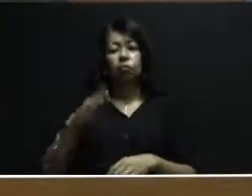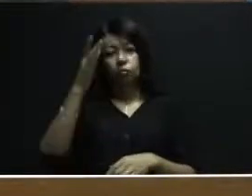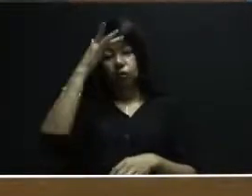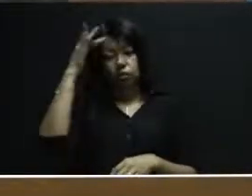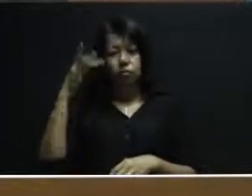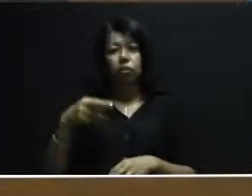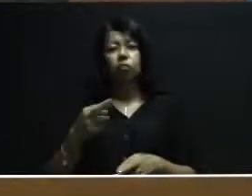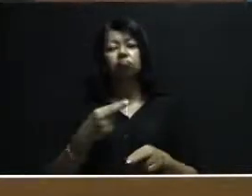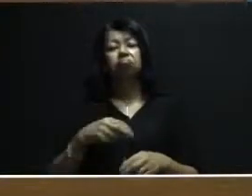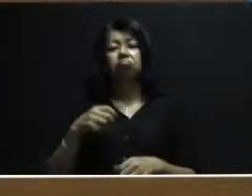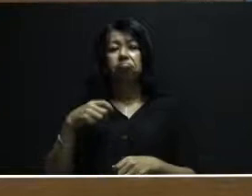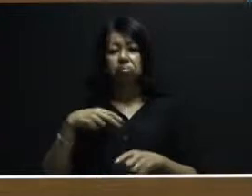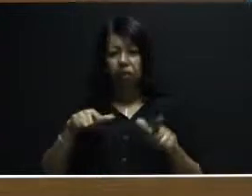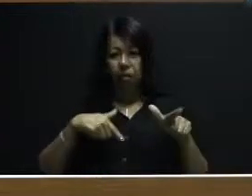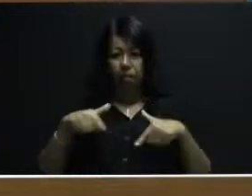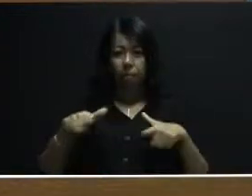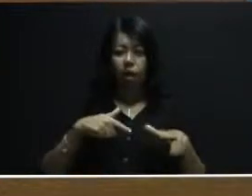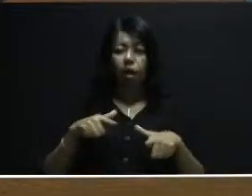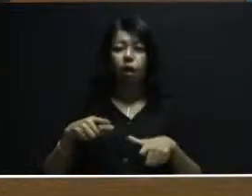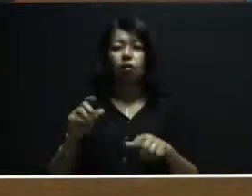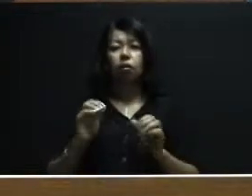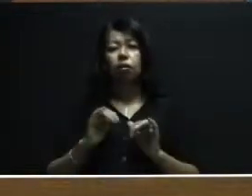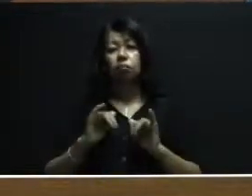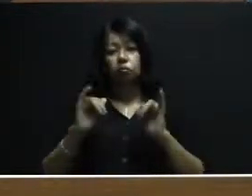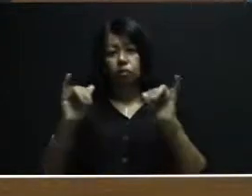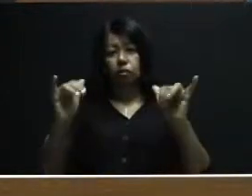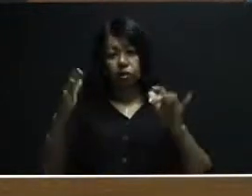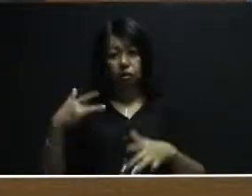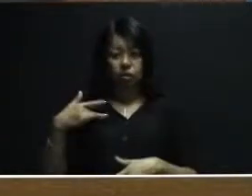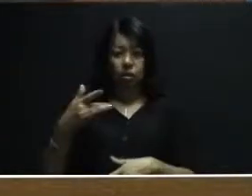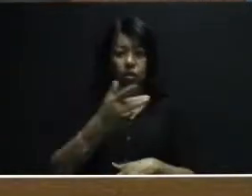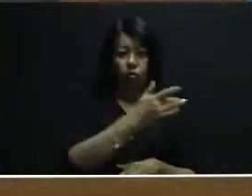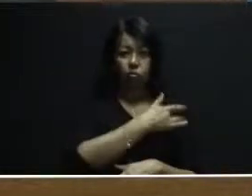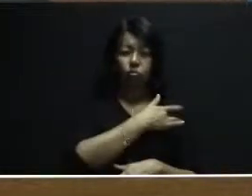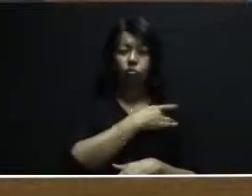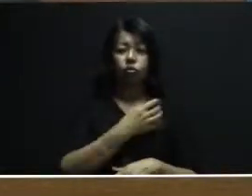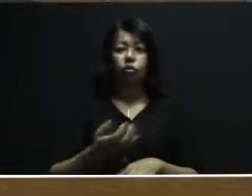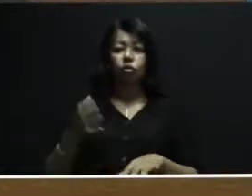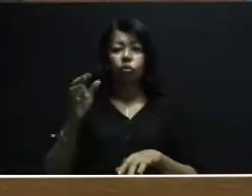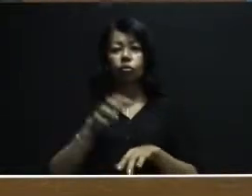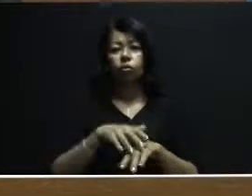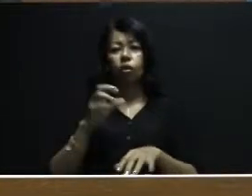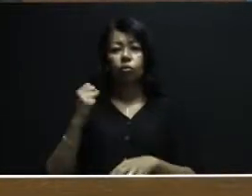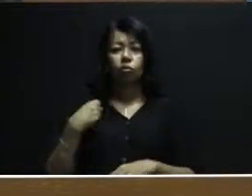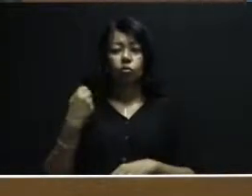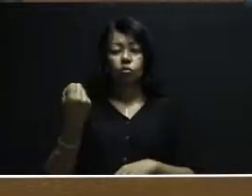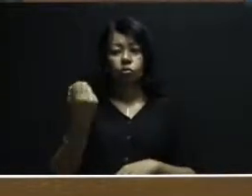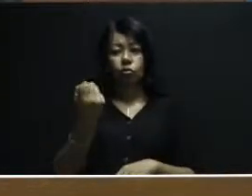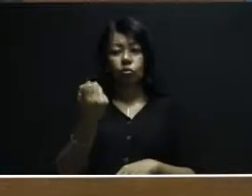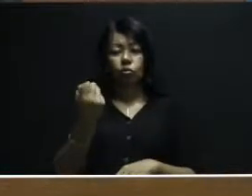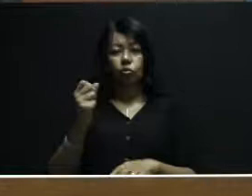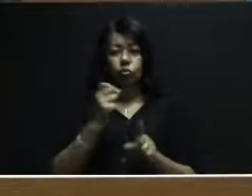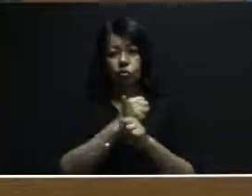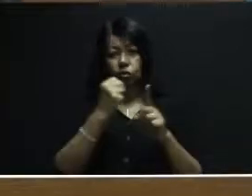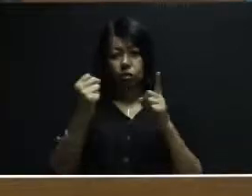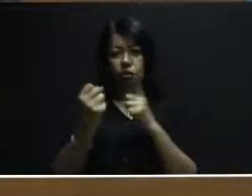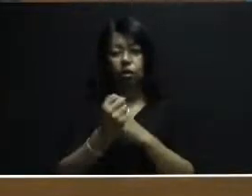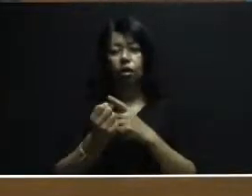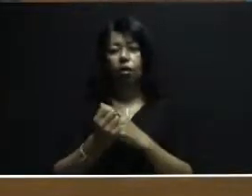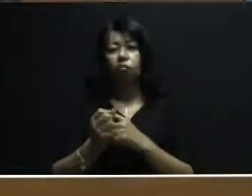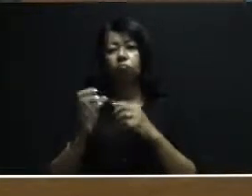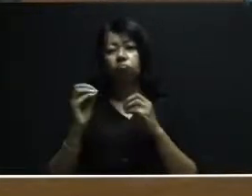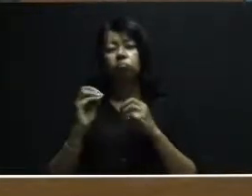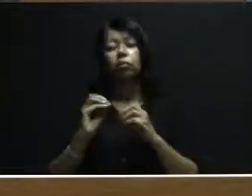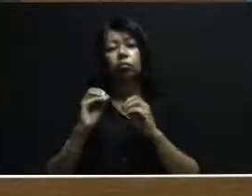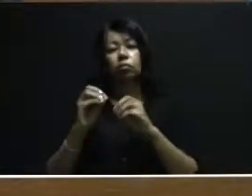competente e alinhado com a promoção de saúde, com a possibilidade de inclusão social e a capacidade de inserir nos